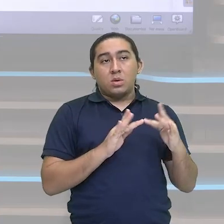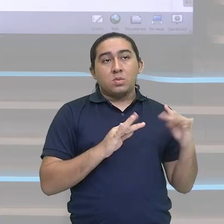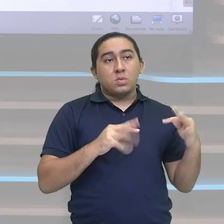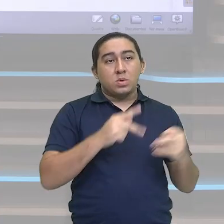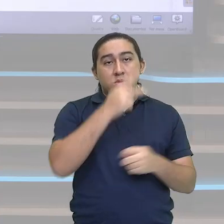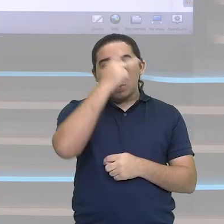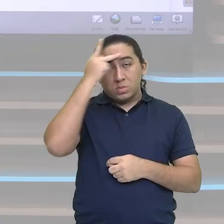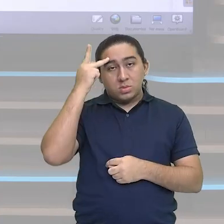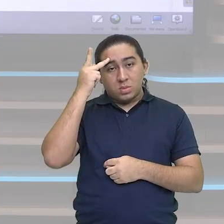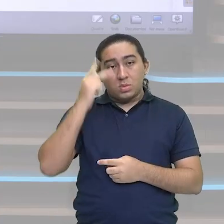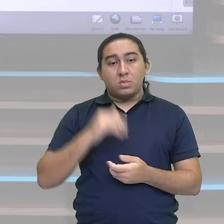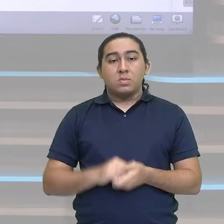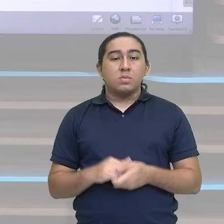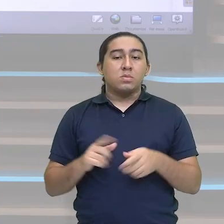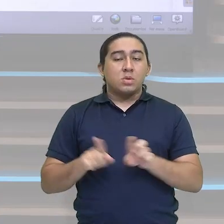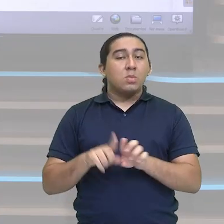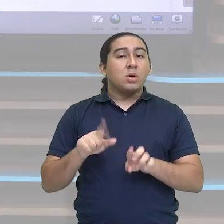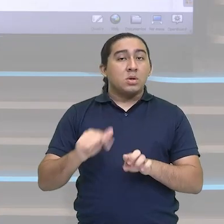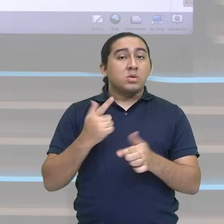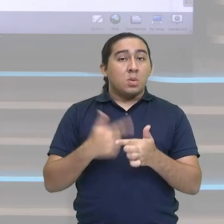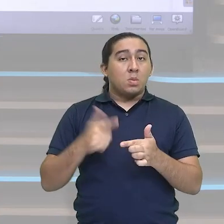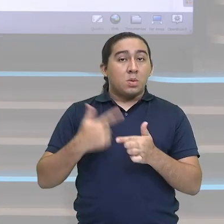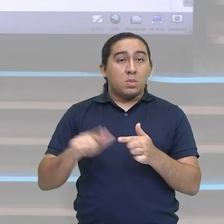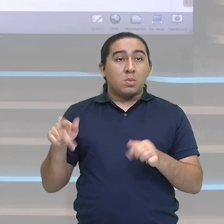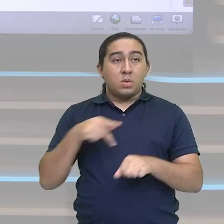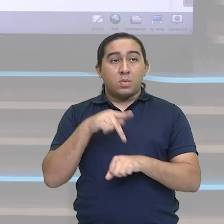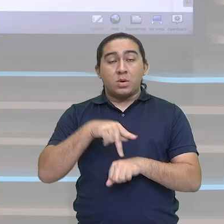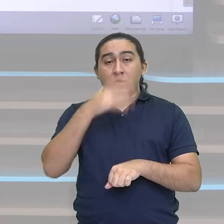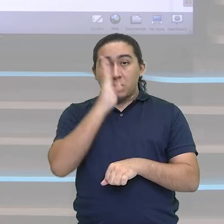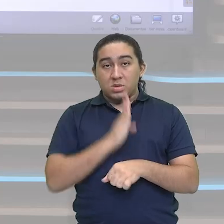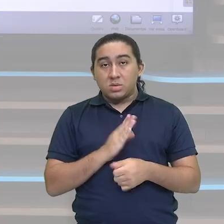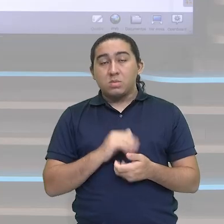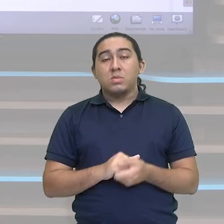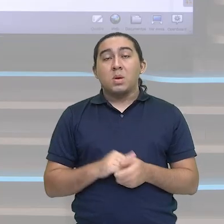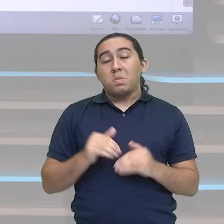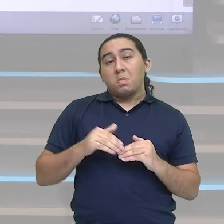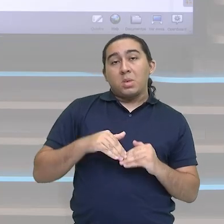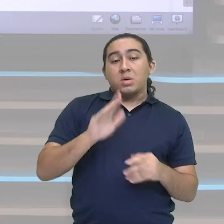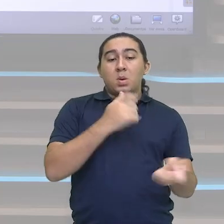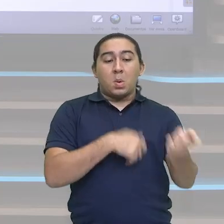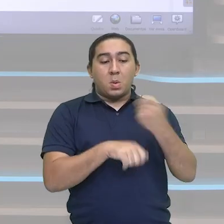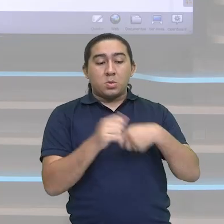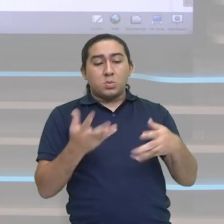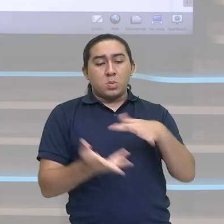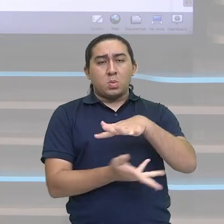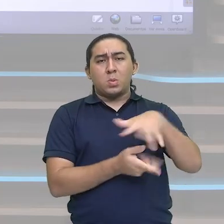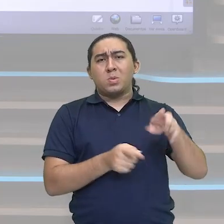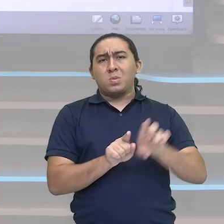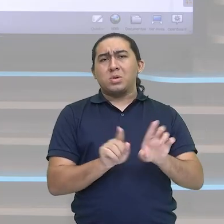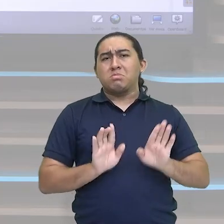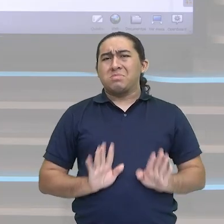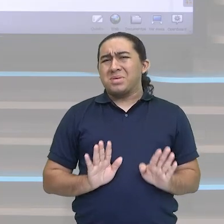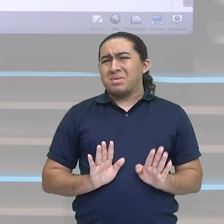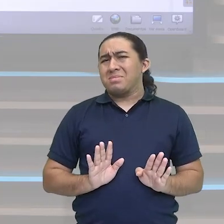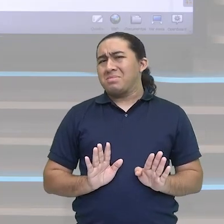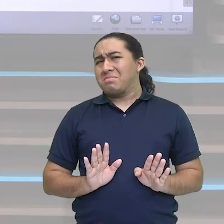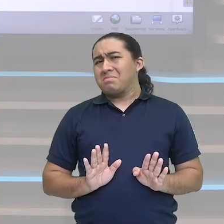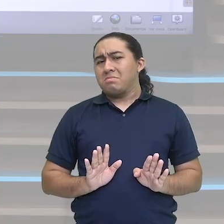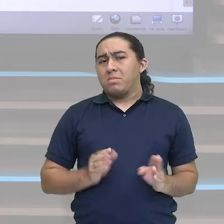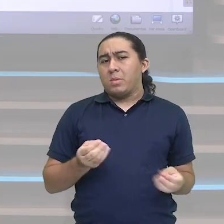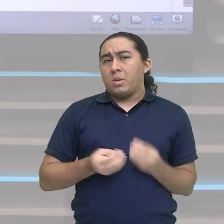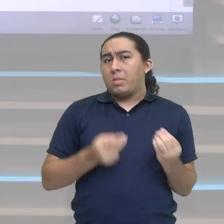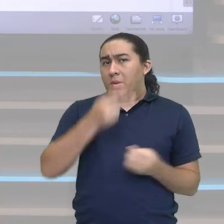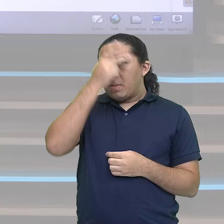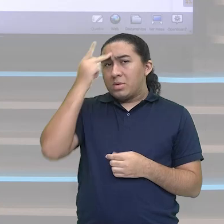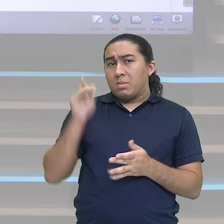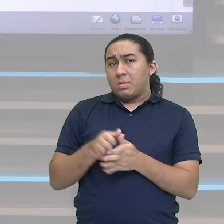né? Inclusive, esse é um dos grandes problemas do Brasil. É uma das maiores economias do mundo, mas espera aí, nem todo mundo é